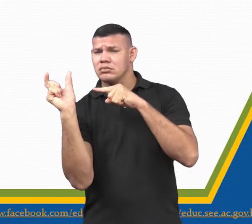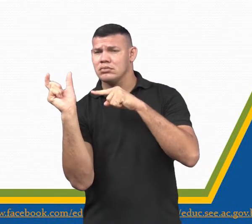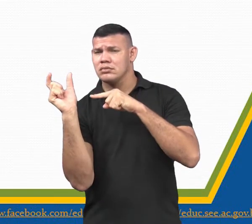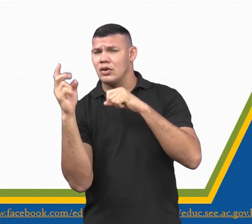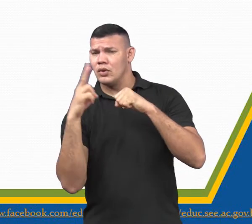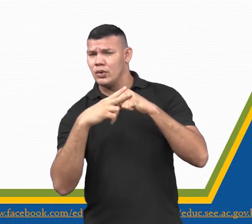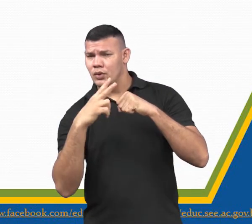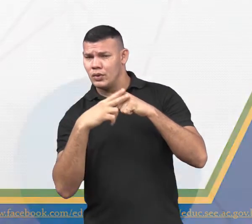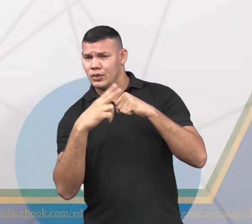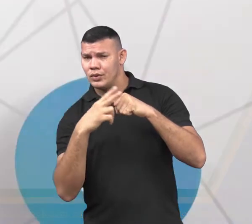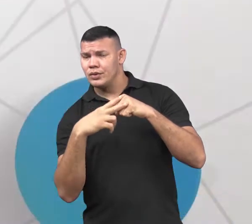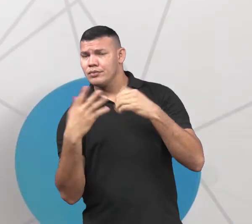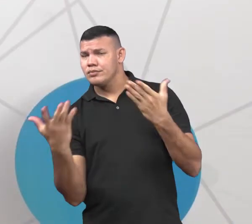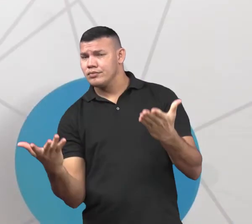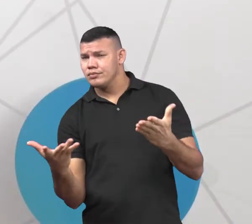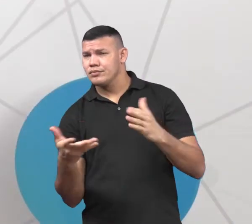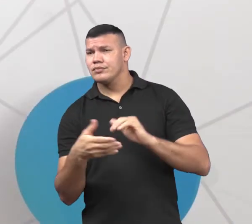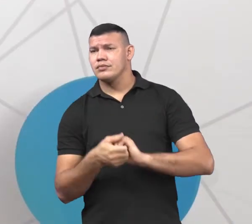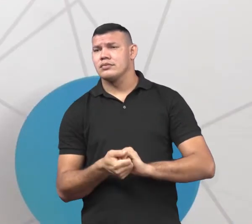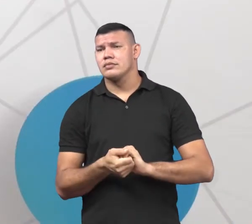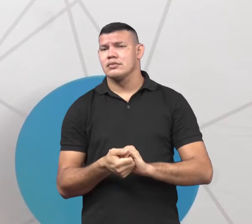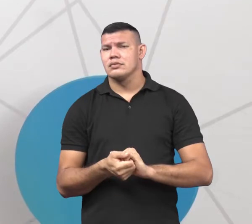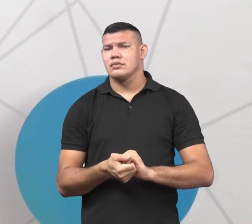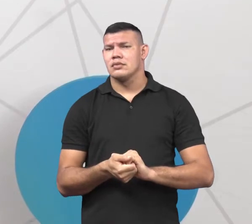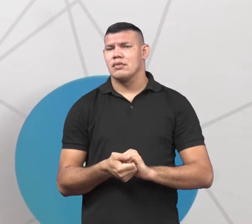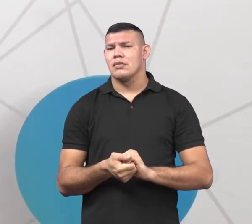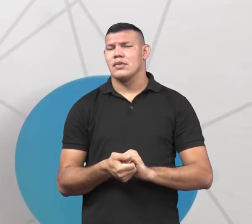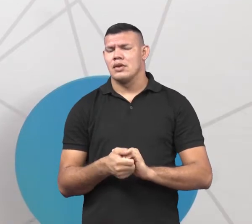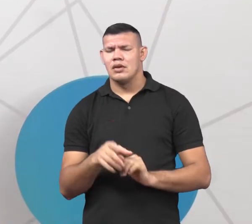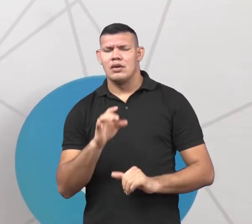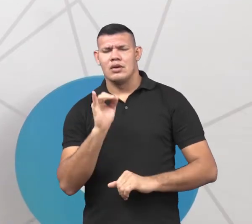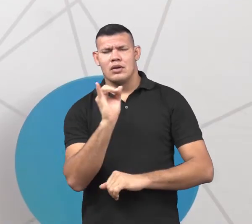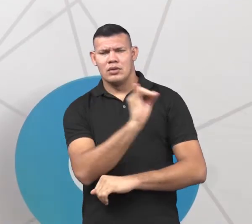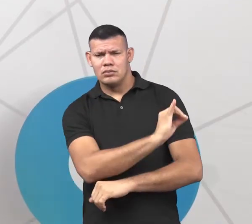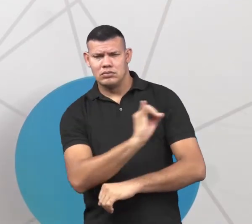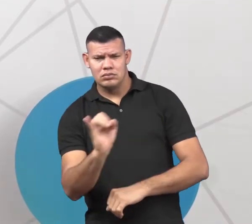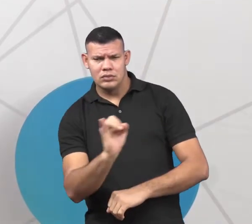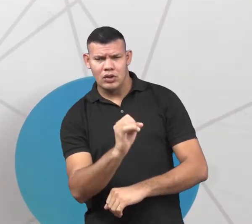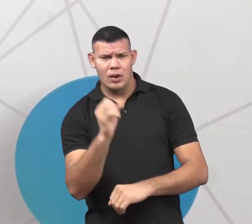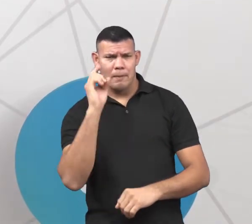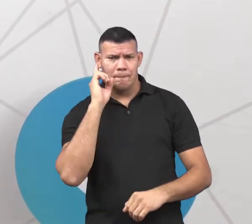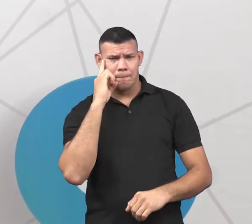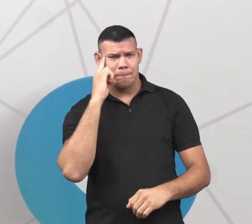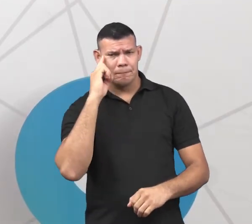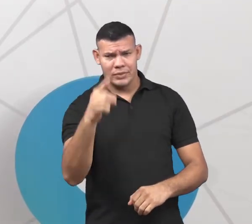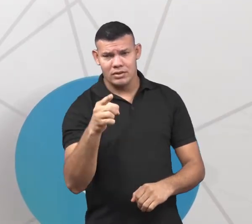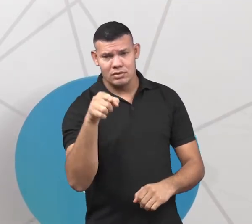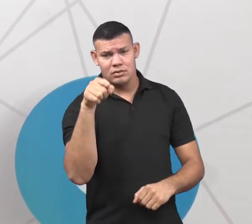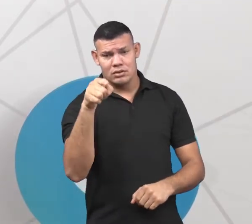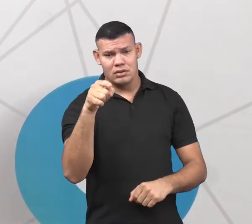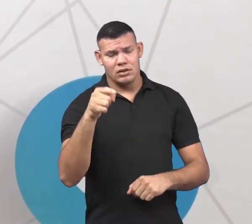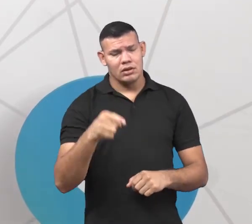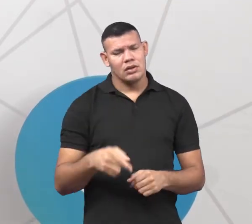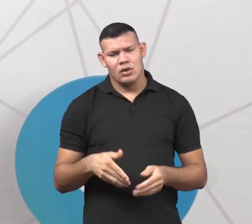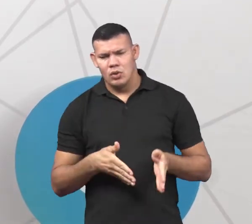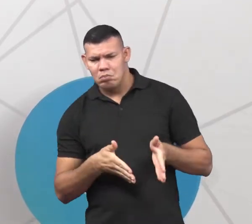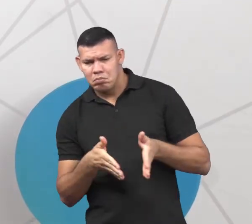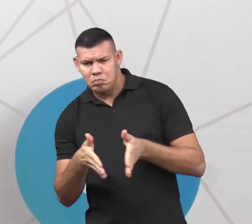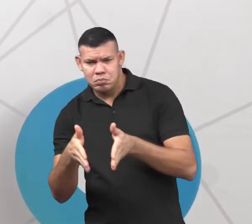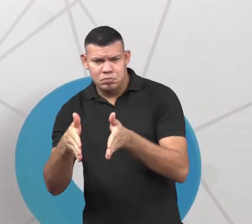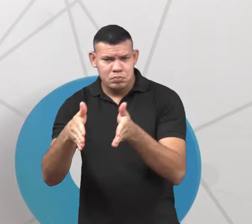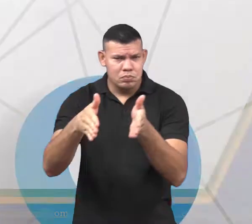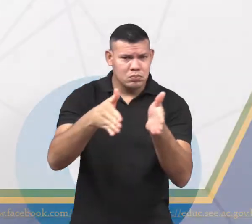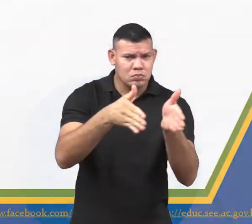sempre o verbo. Tá? Veja que o verbo está instruindo, ele está dizendo o caminho para onde seguir. Para llegar